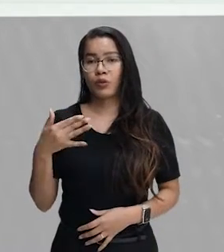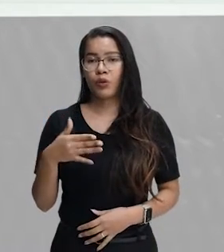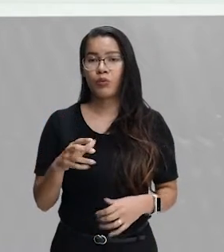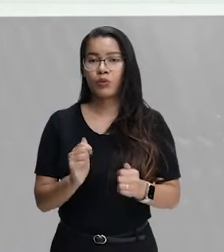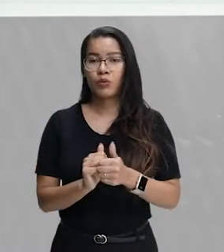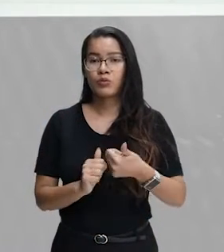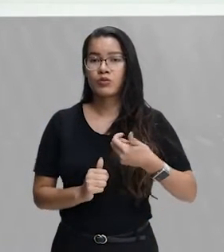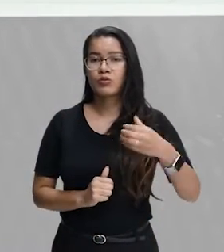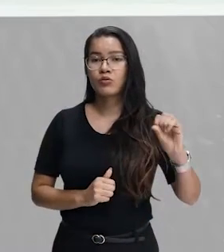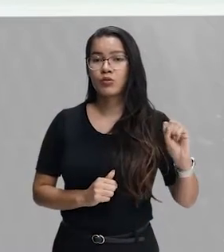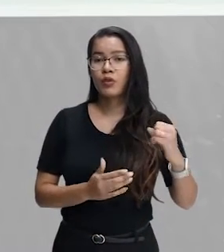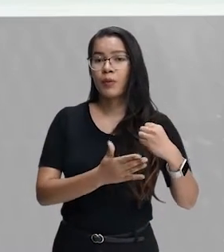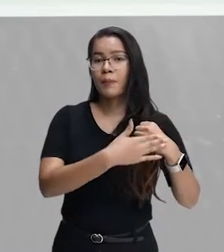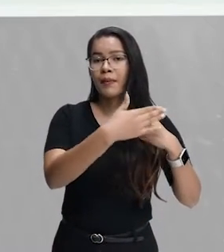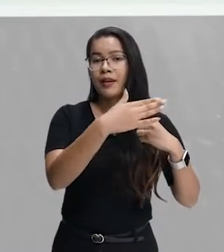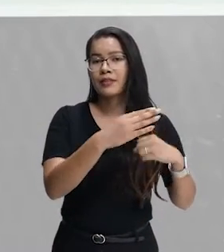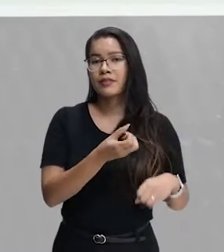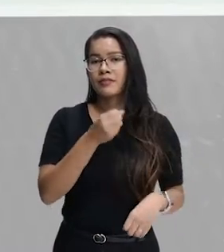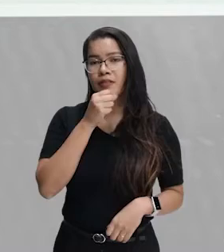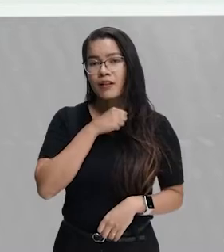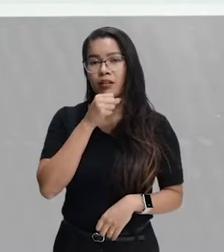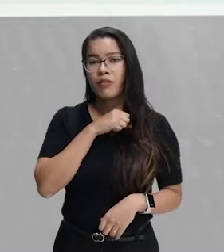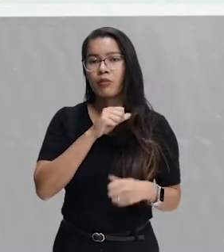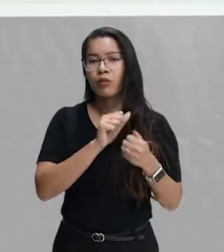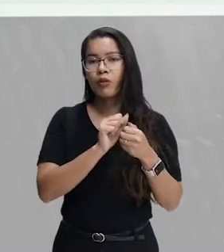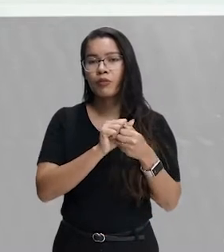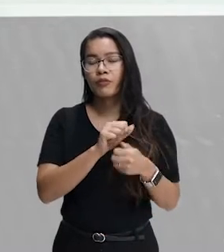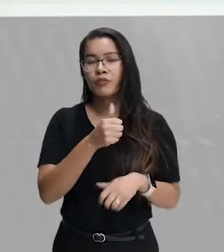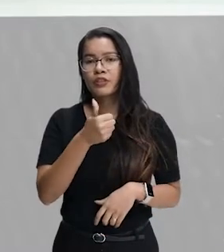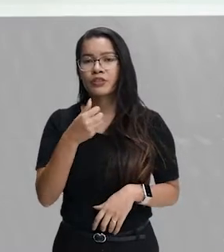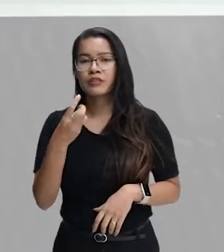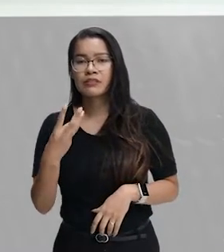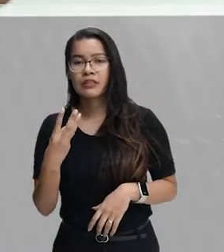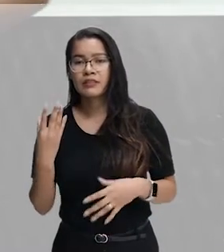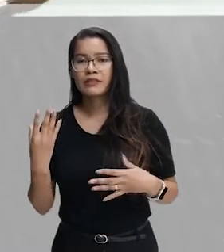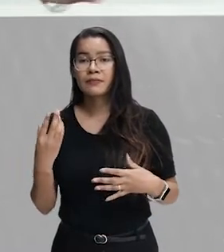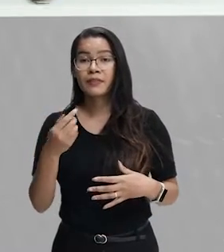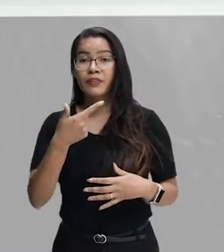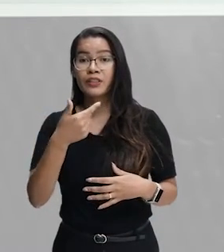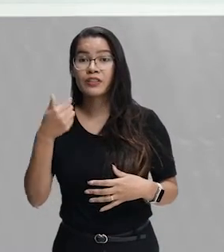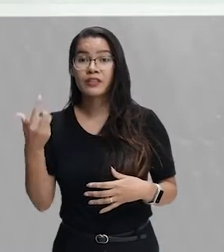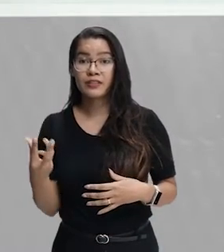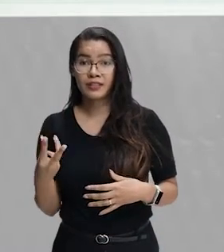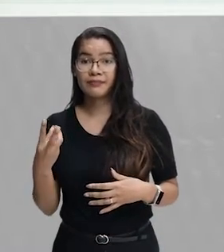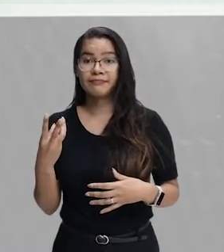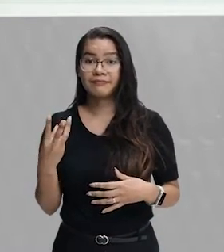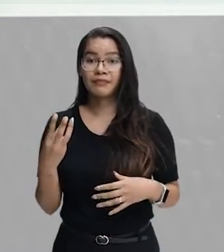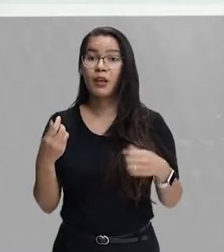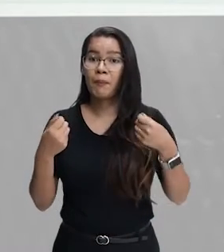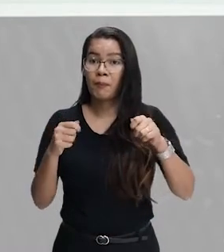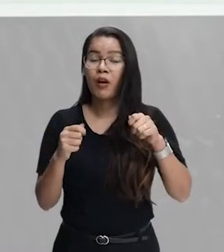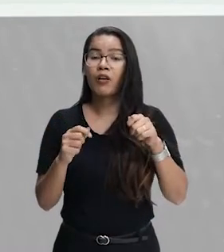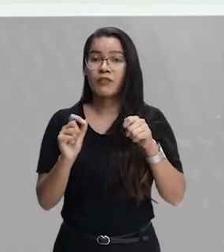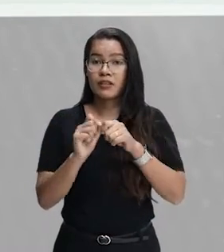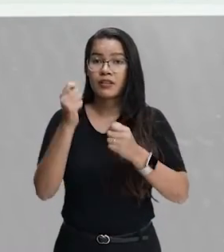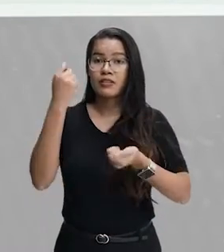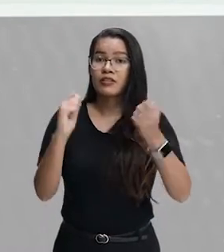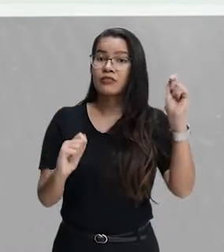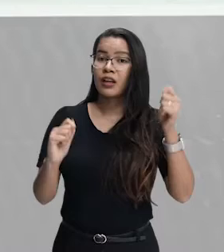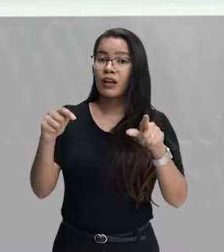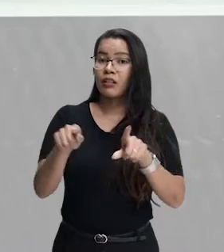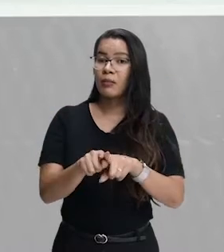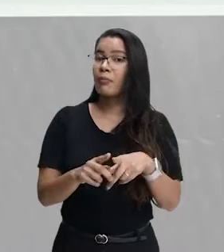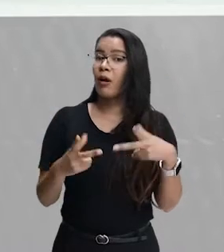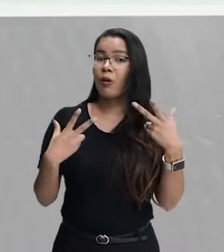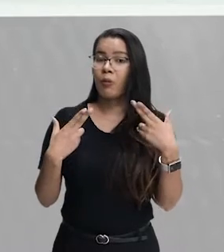velho com 23. Né? Acredito que uma atividade física para um aluno de 18 e outro 23 são atividades que eles podem